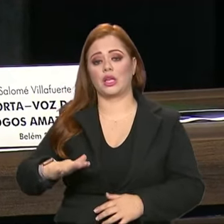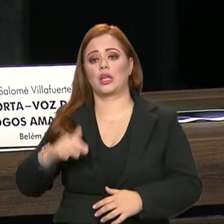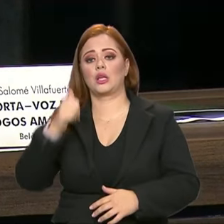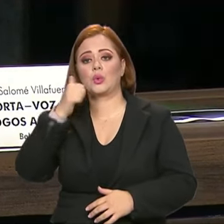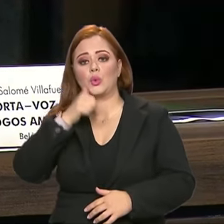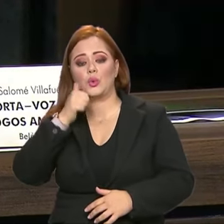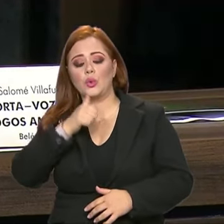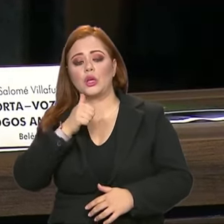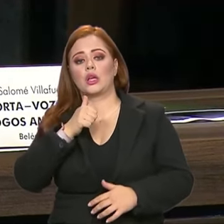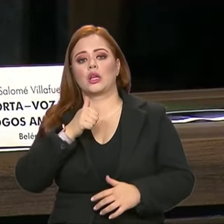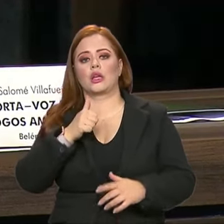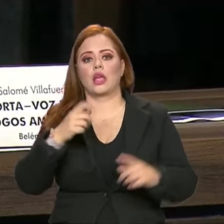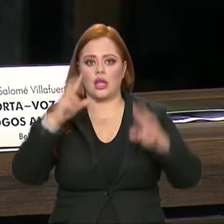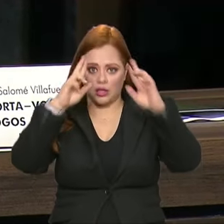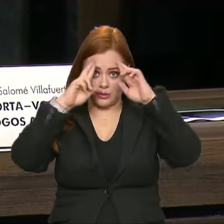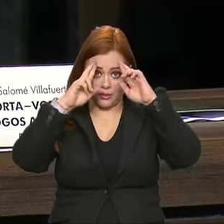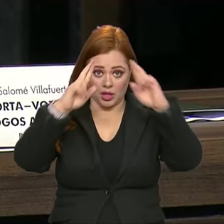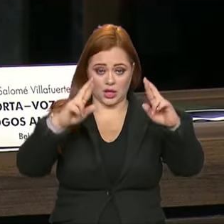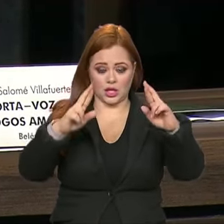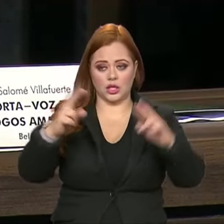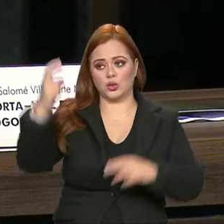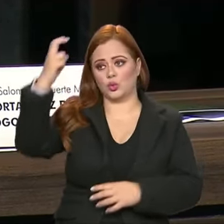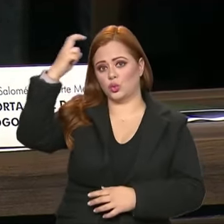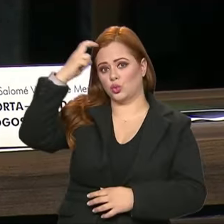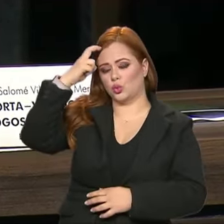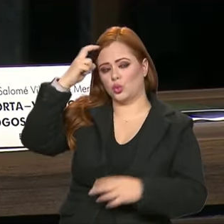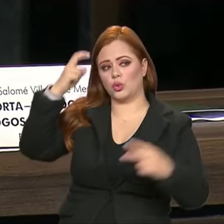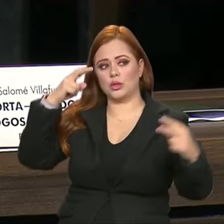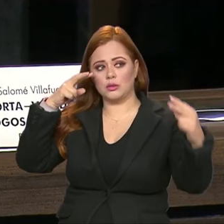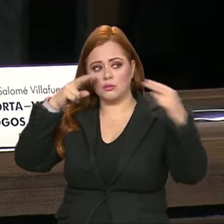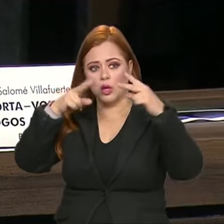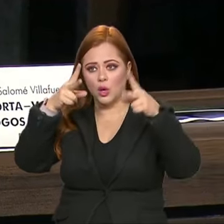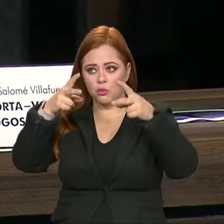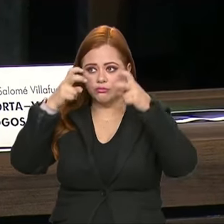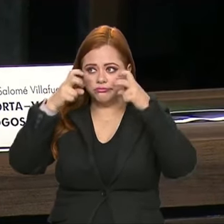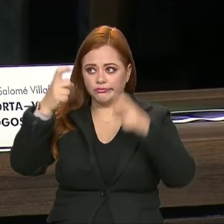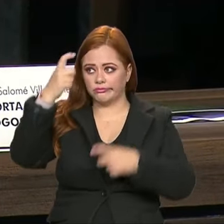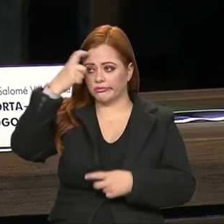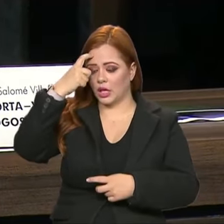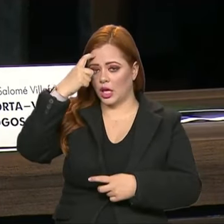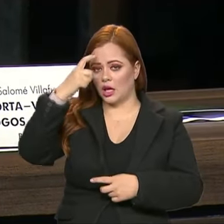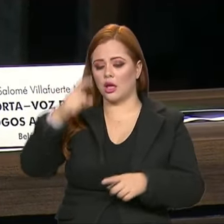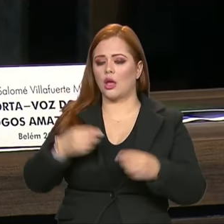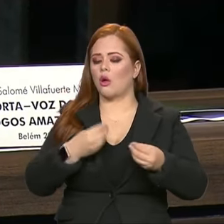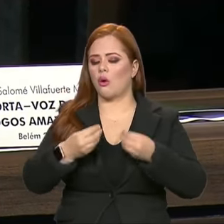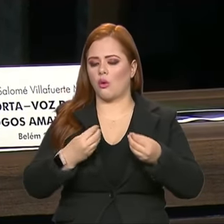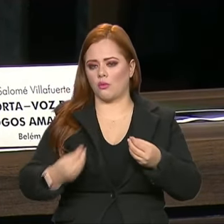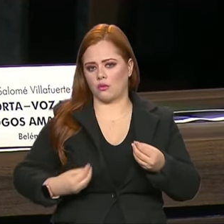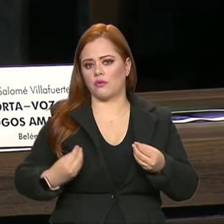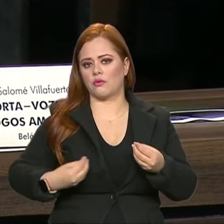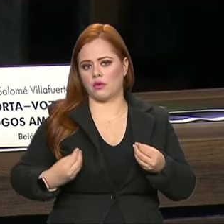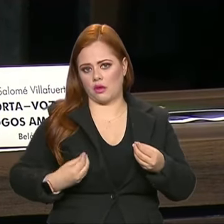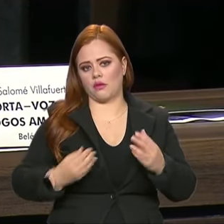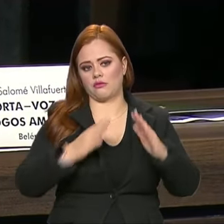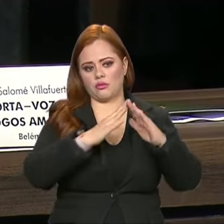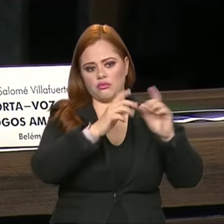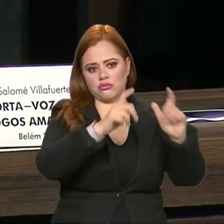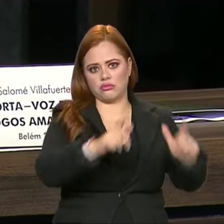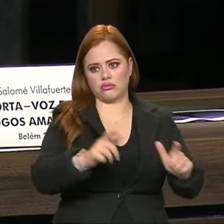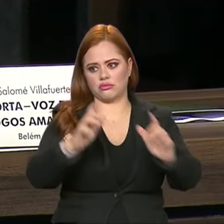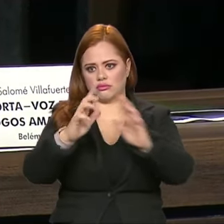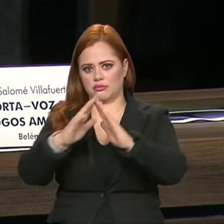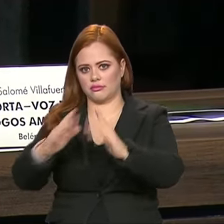respeitando as culturas, cosmovisões, formas e planos de vida. A autodeterminação dos povos,